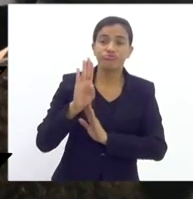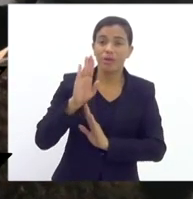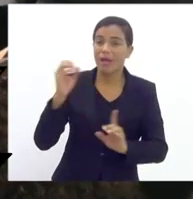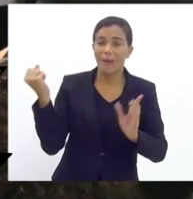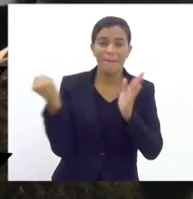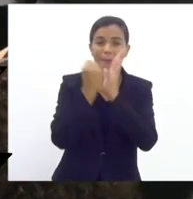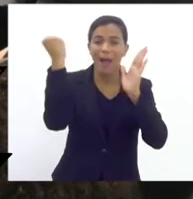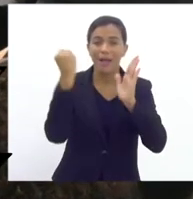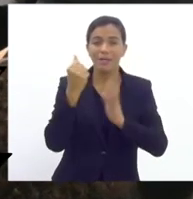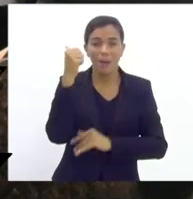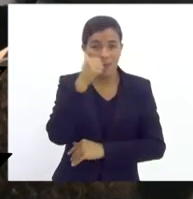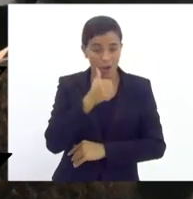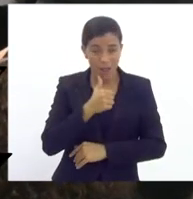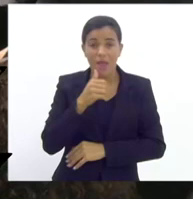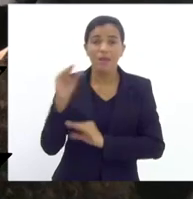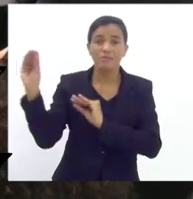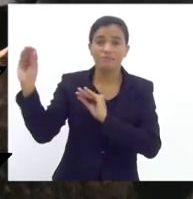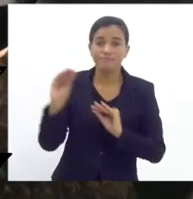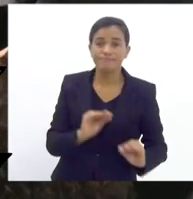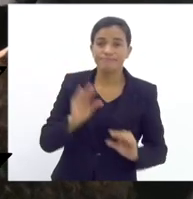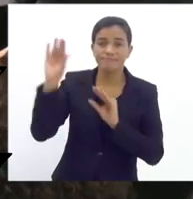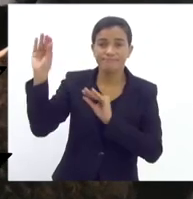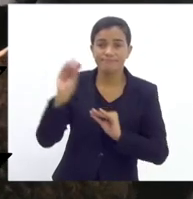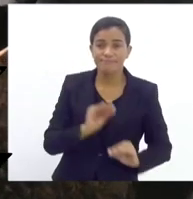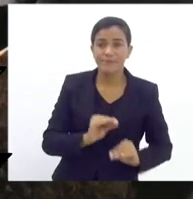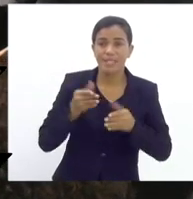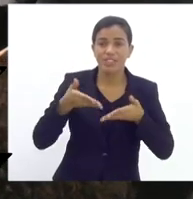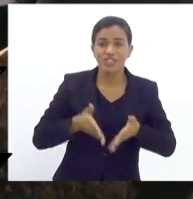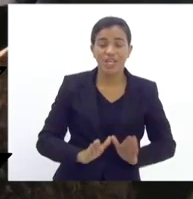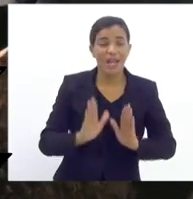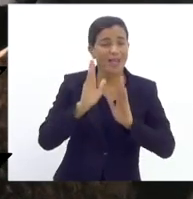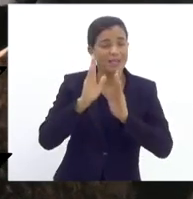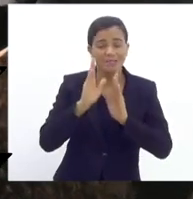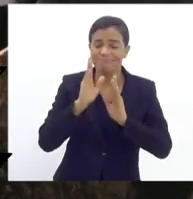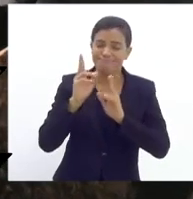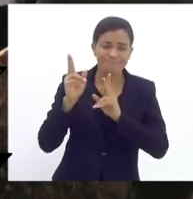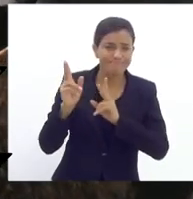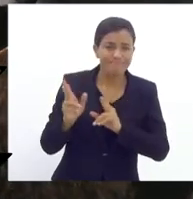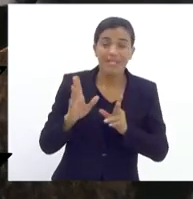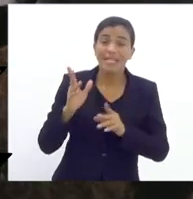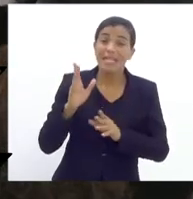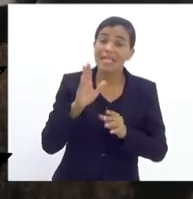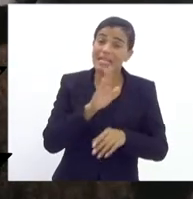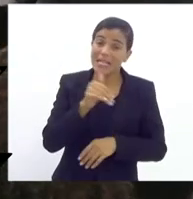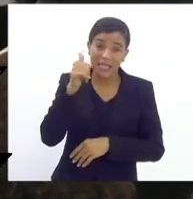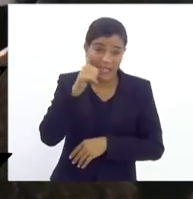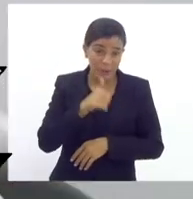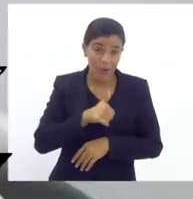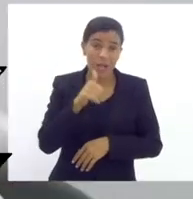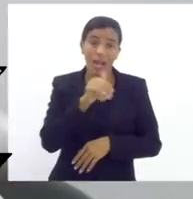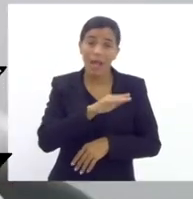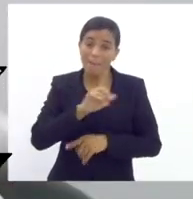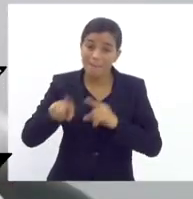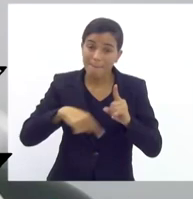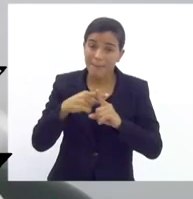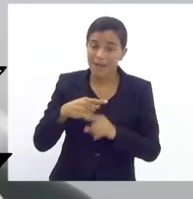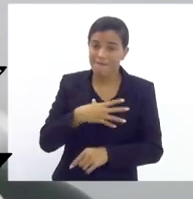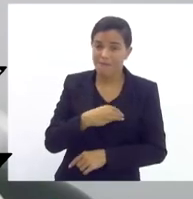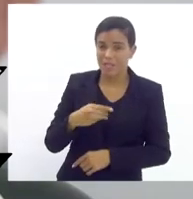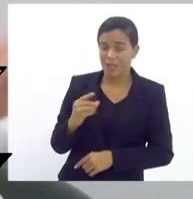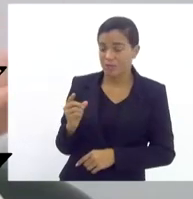com incremento contínuo da chegada de criança e adolescentes Imigrantes junto com suas mães com as mulheres né